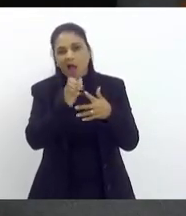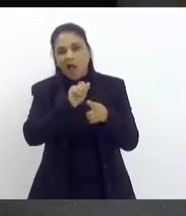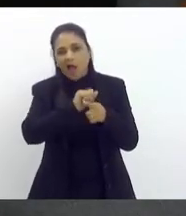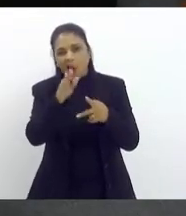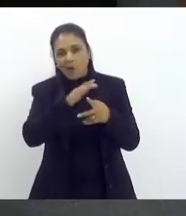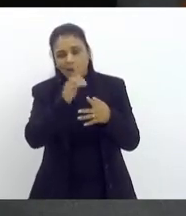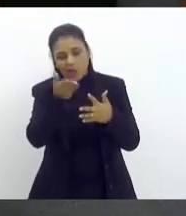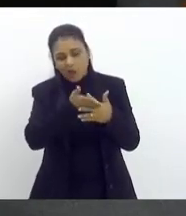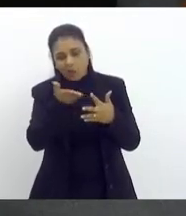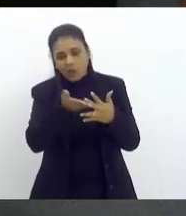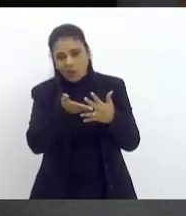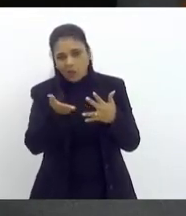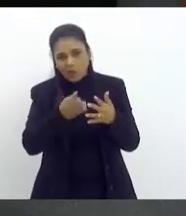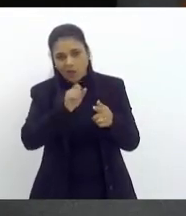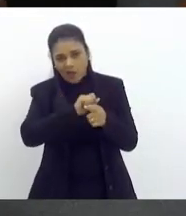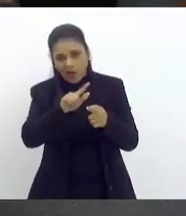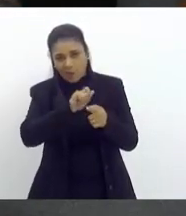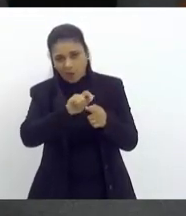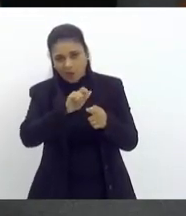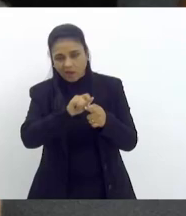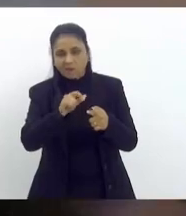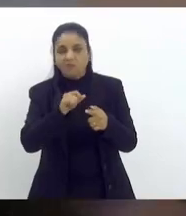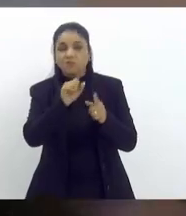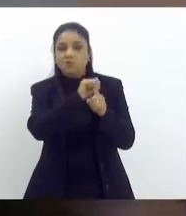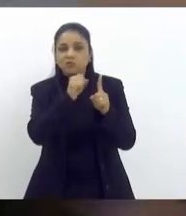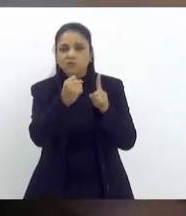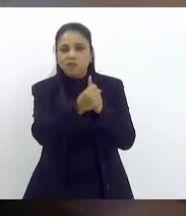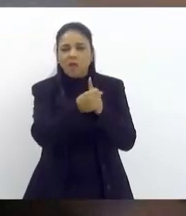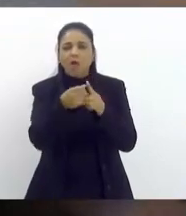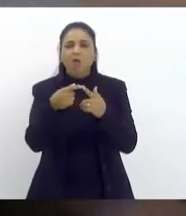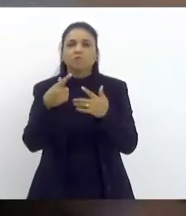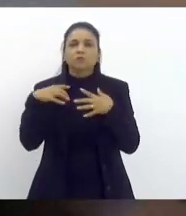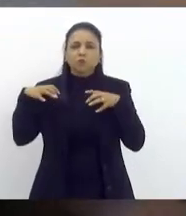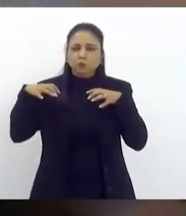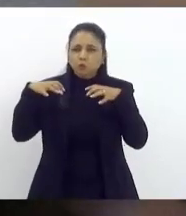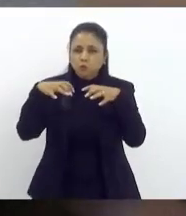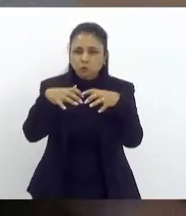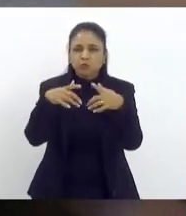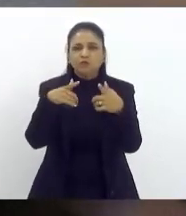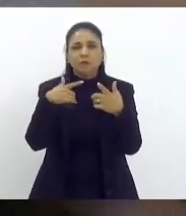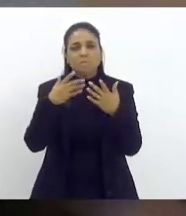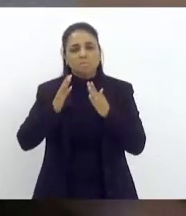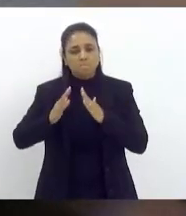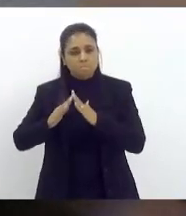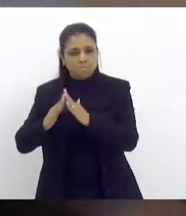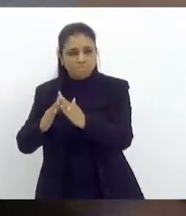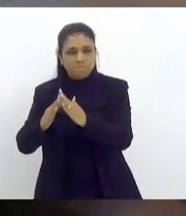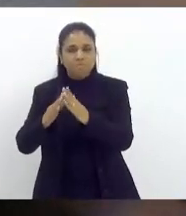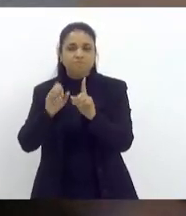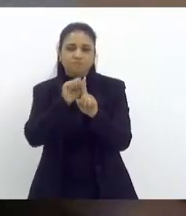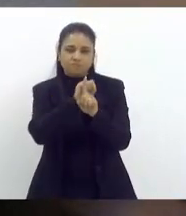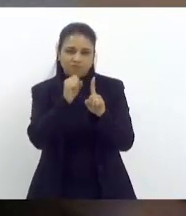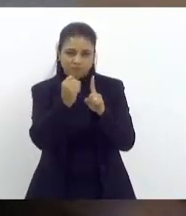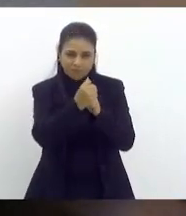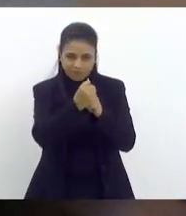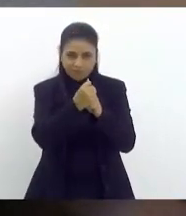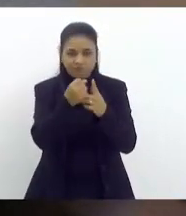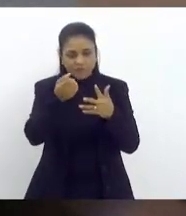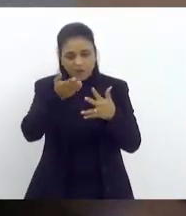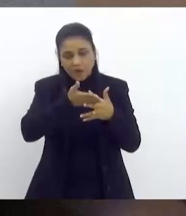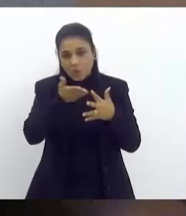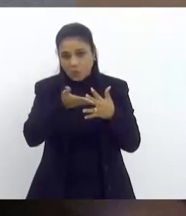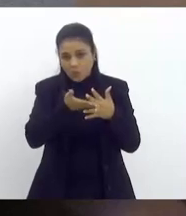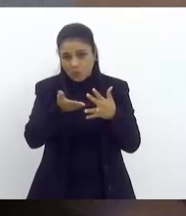por enchentes nos últimos períodos tanto na Cidade do Rio de Janeiro como em outras cidades do